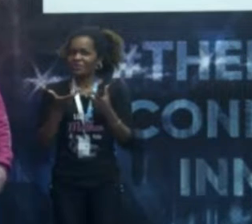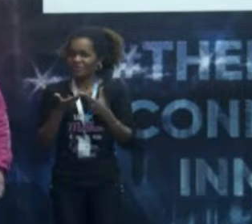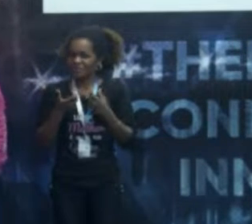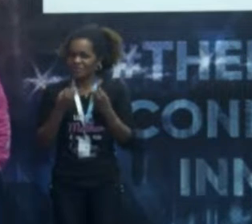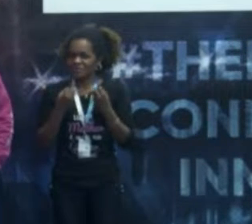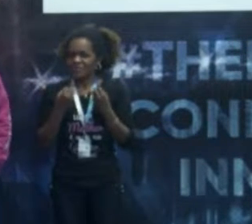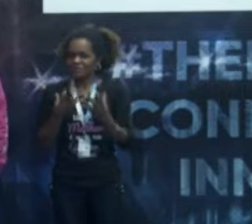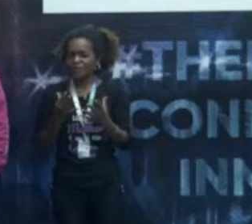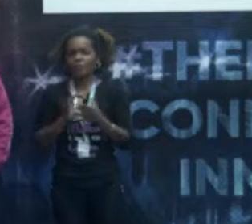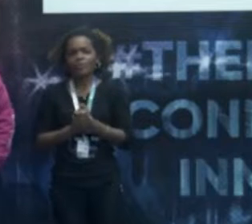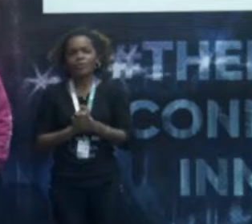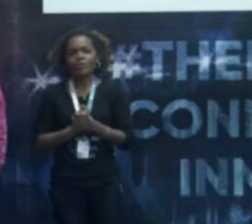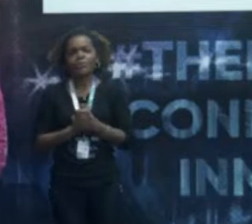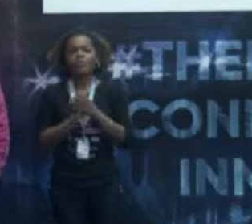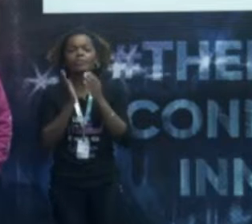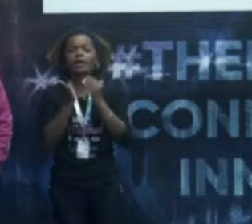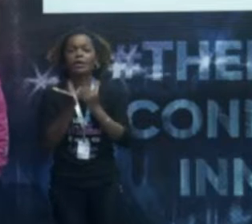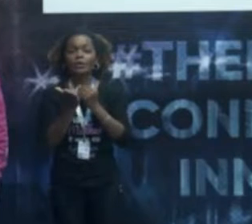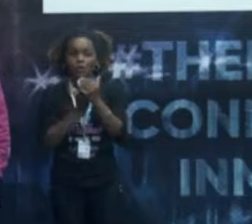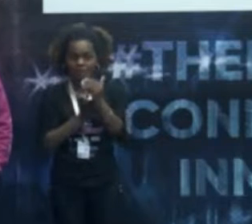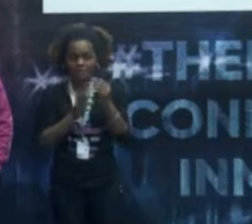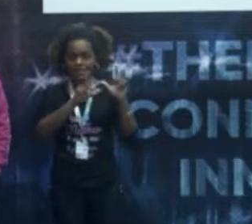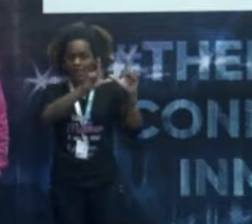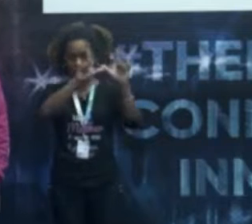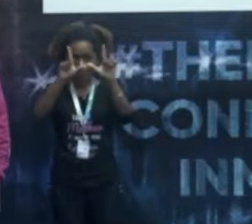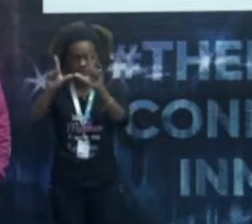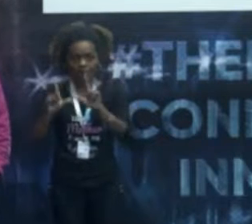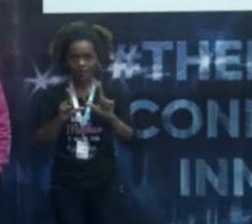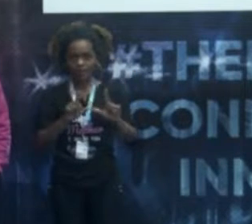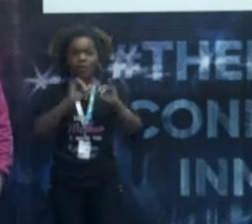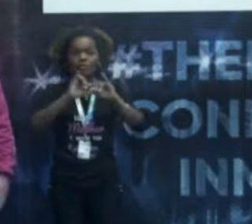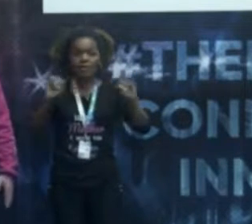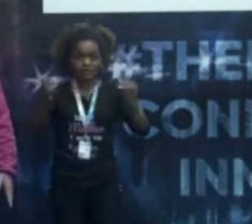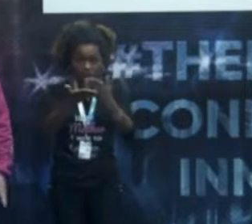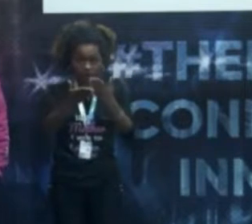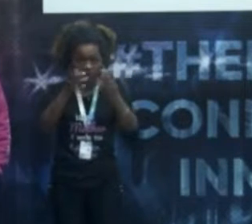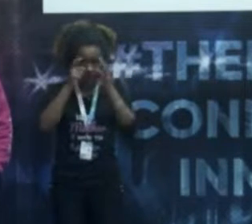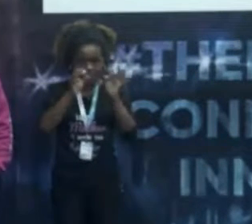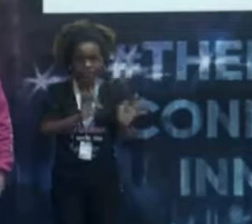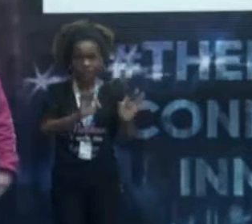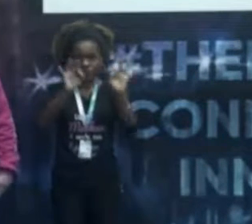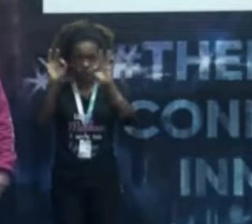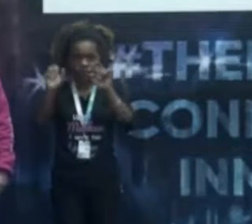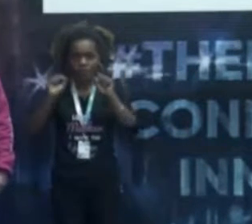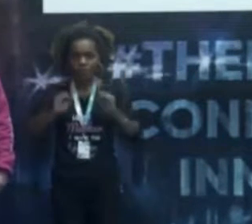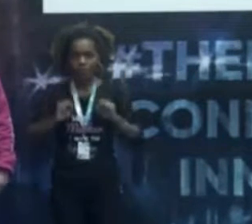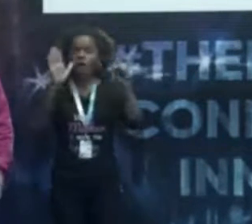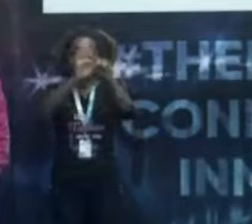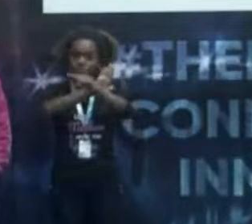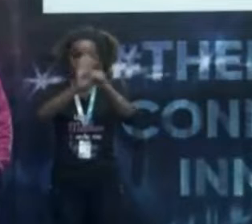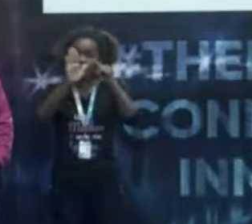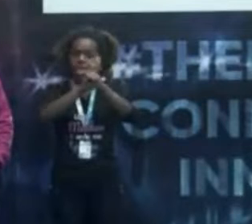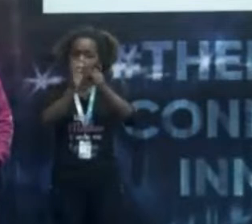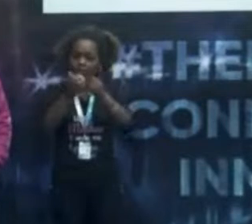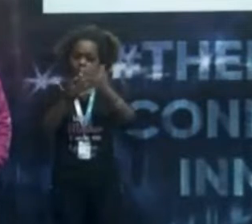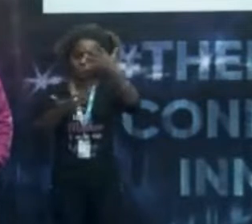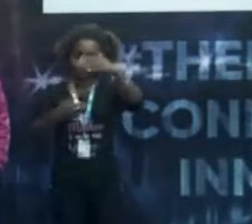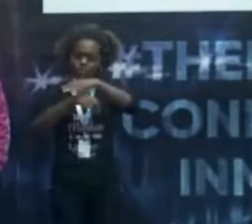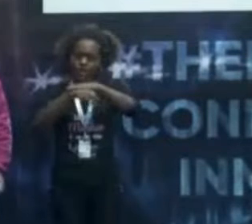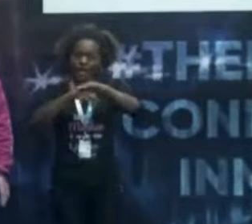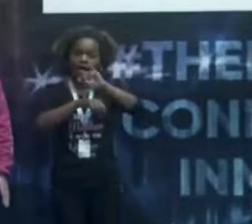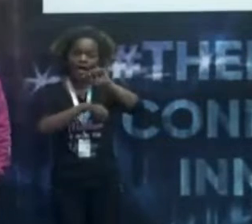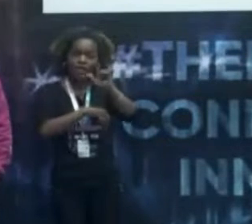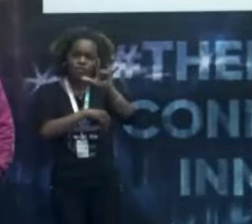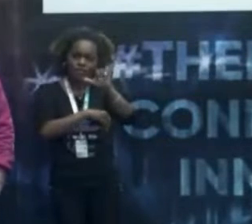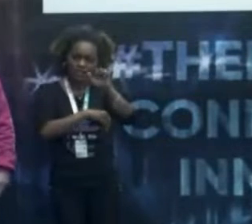Bom, para começar o nosso painel, né, só para avisar a galera que está assistindo, podem colocar perguntas no chat, a Juliana vai estar acompanhando